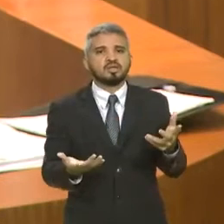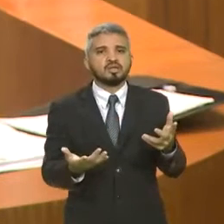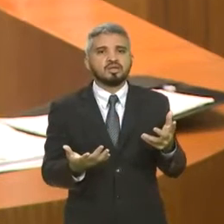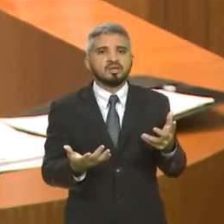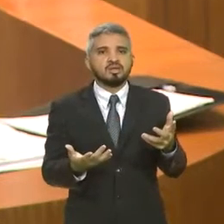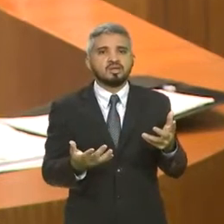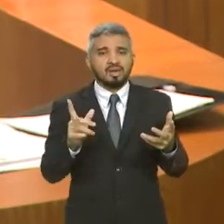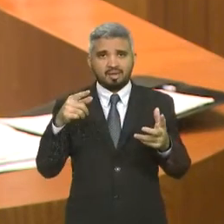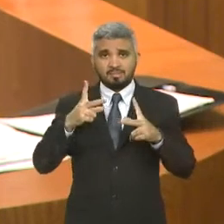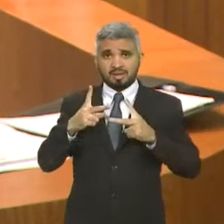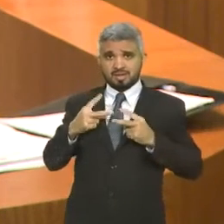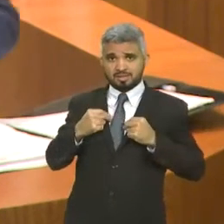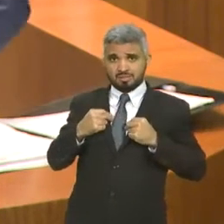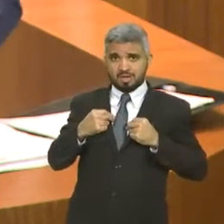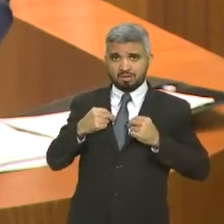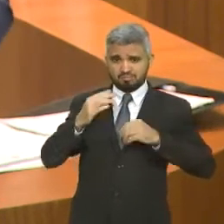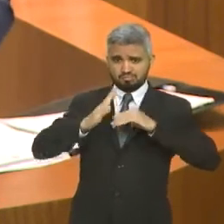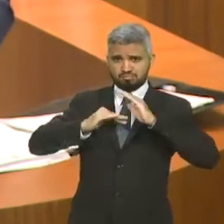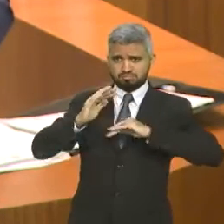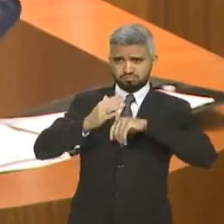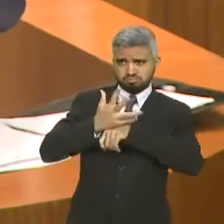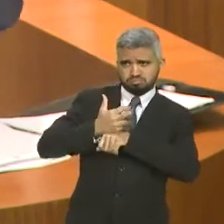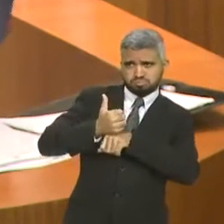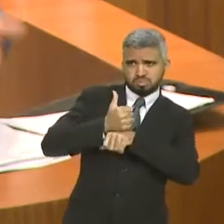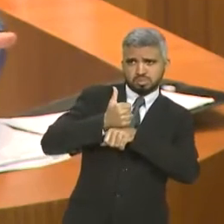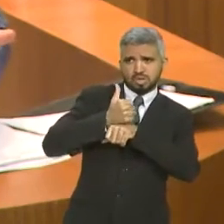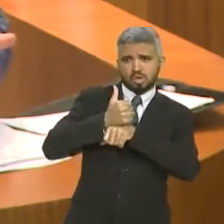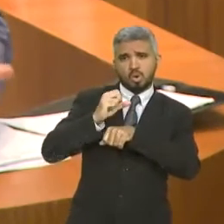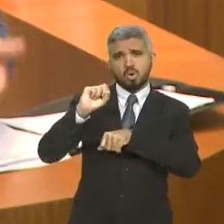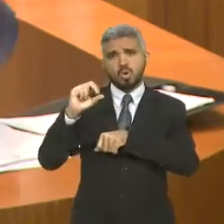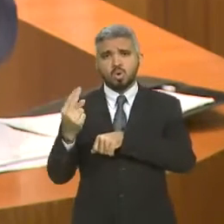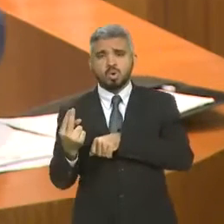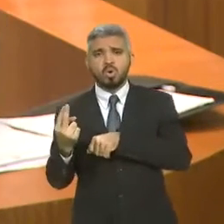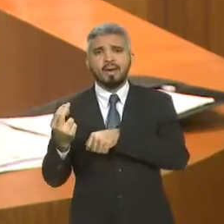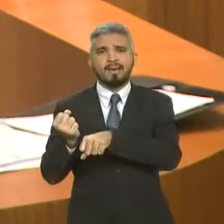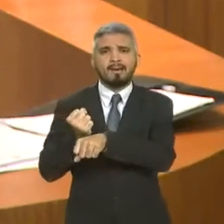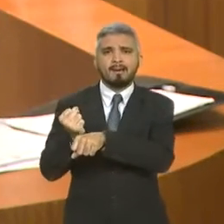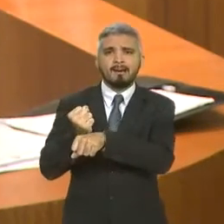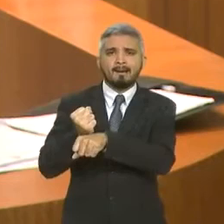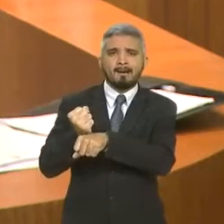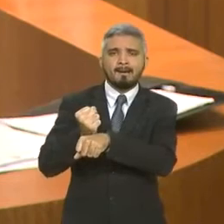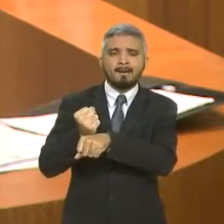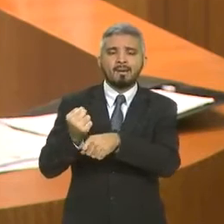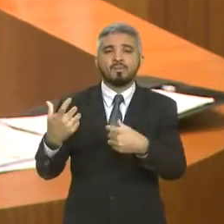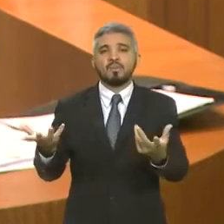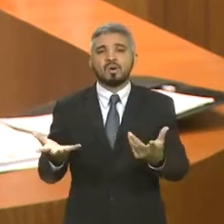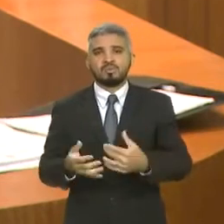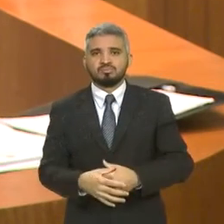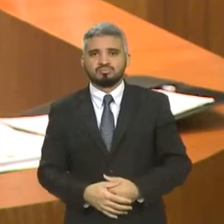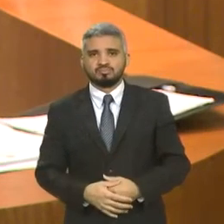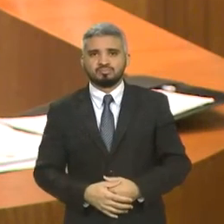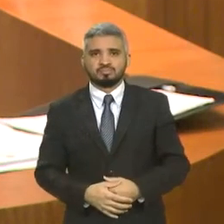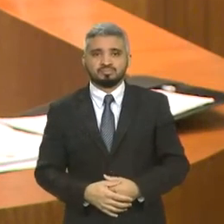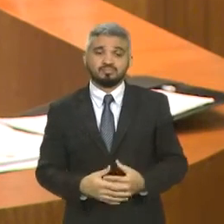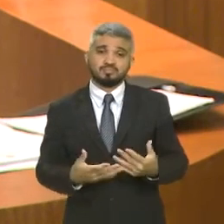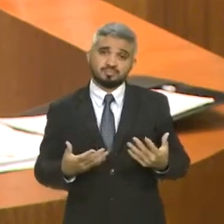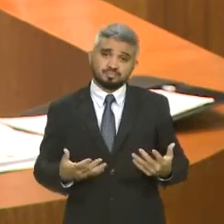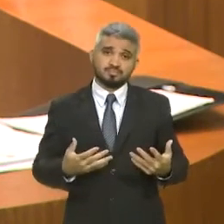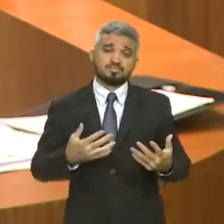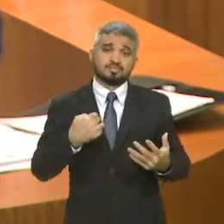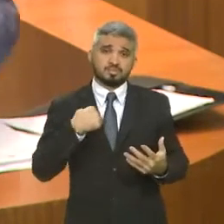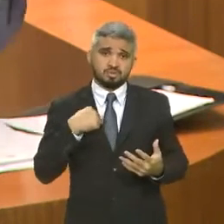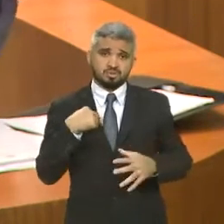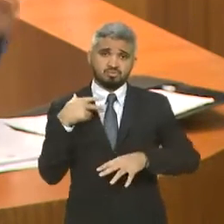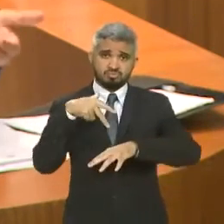que levaram à promoção desse policial. Mais uma vez, estamos usando a tribuna da Assembleia Legislativa para defender a